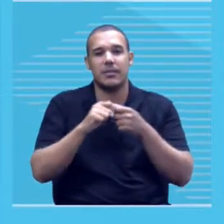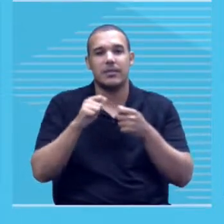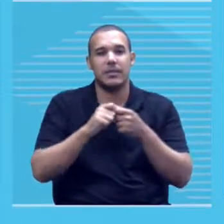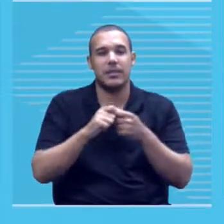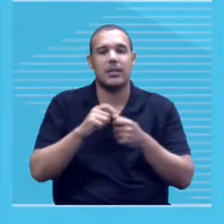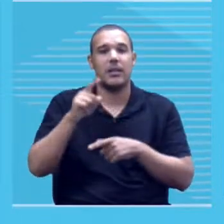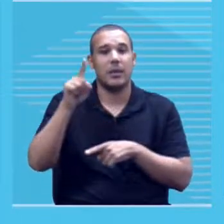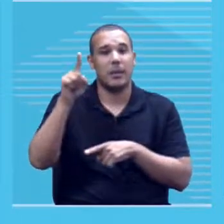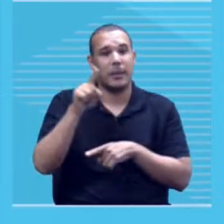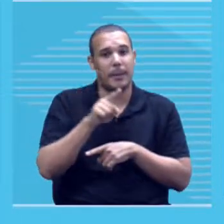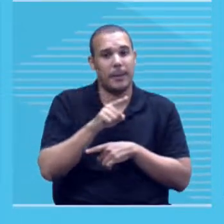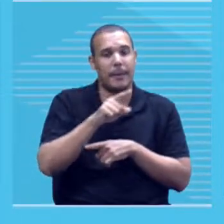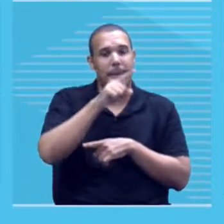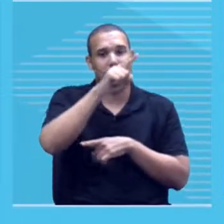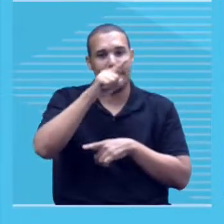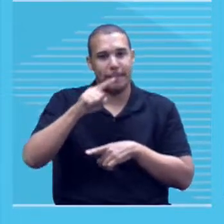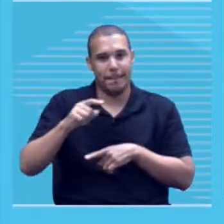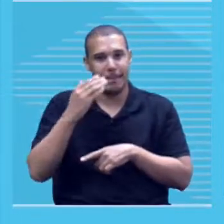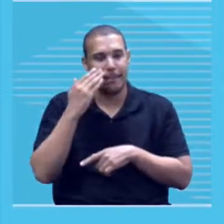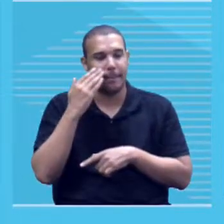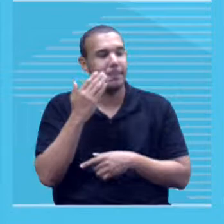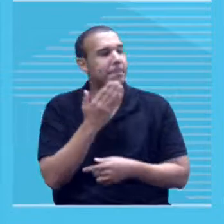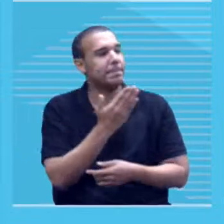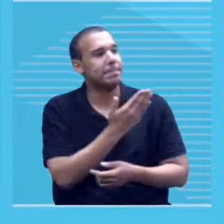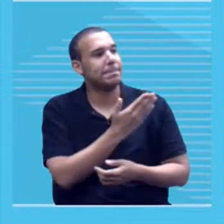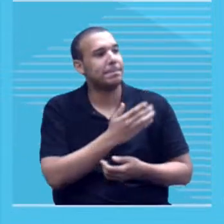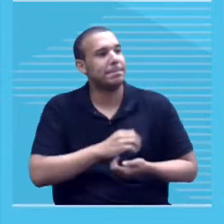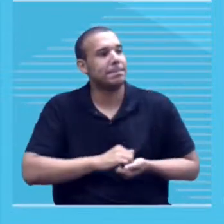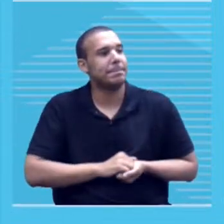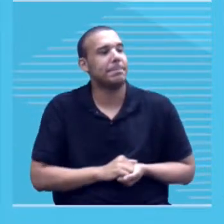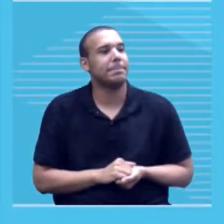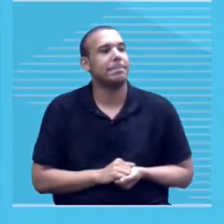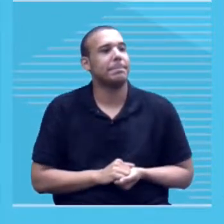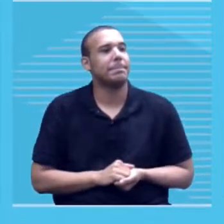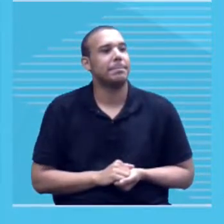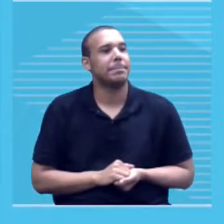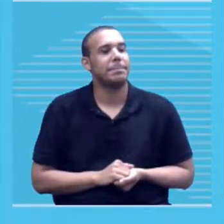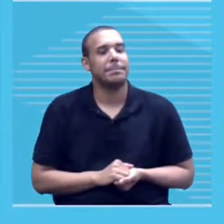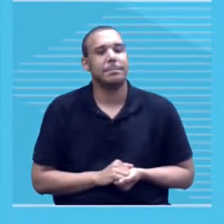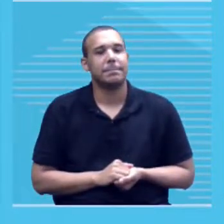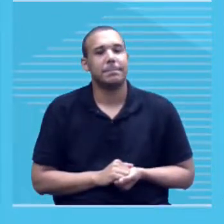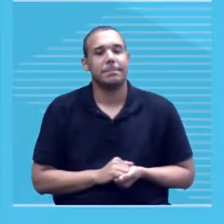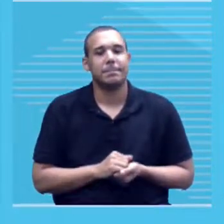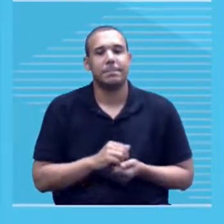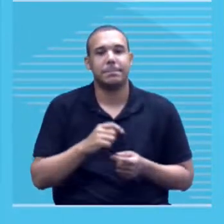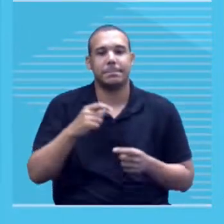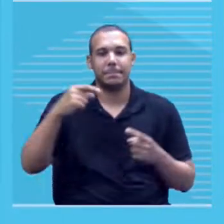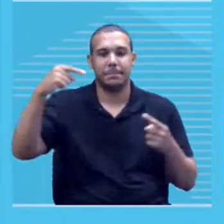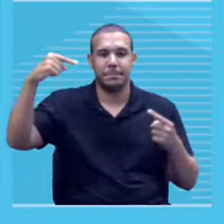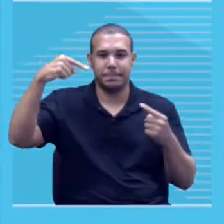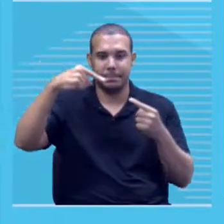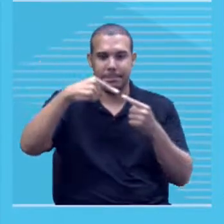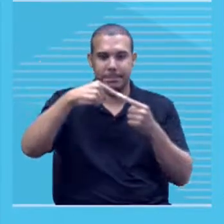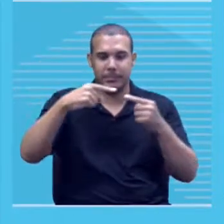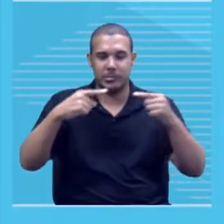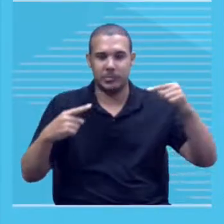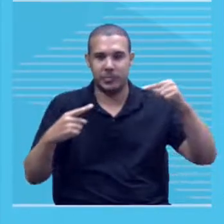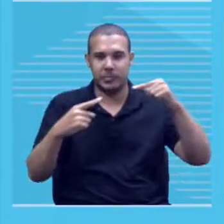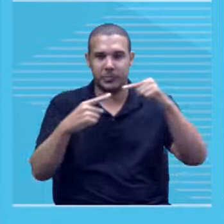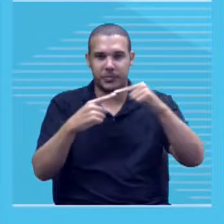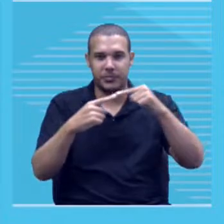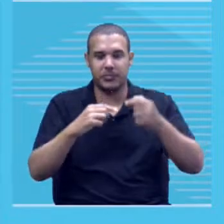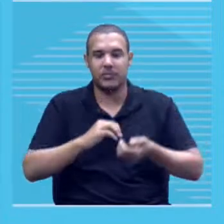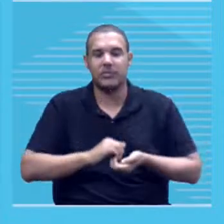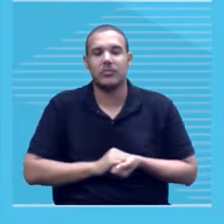o produto dos meios é igual ao produto dos extremos. Eu multiplico em x. 1 vezes x é o próprio